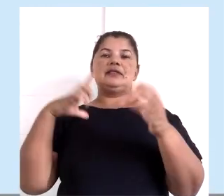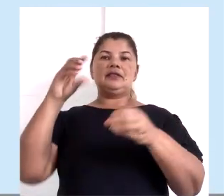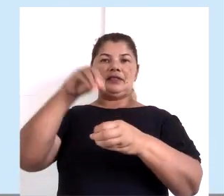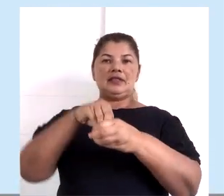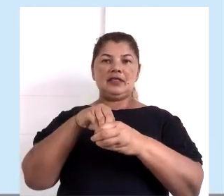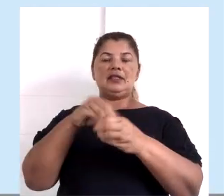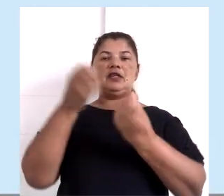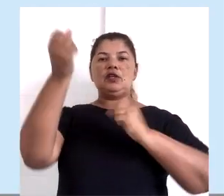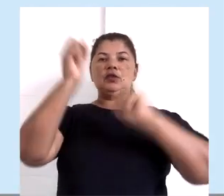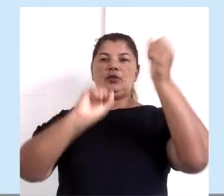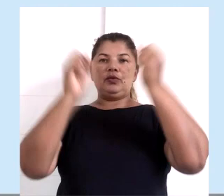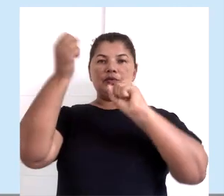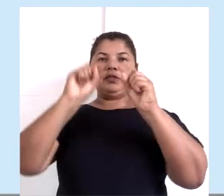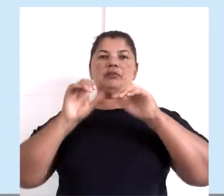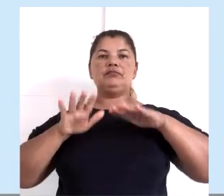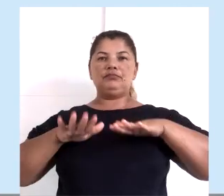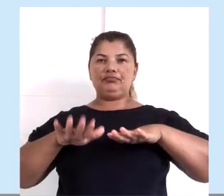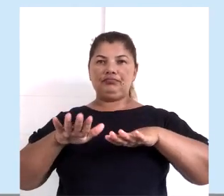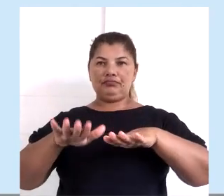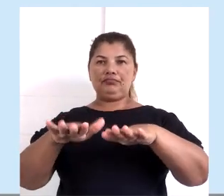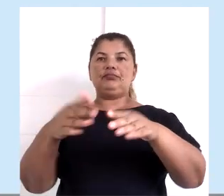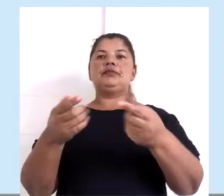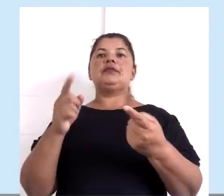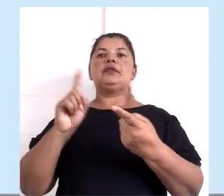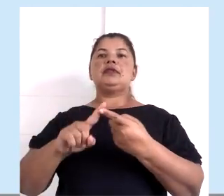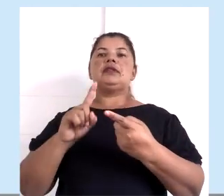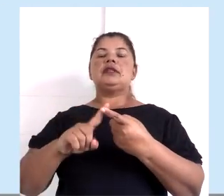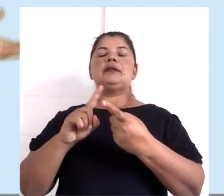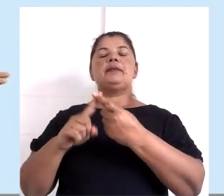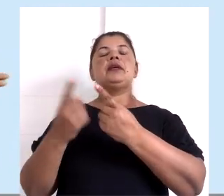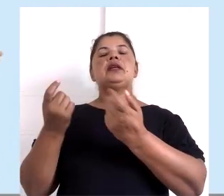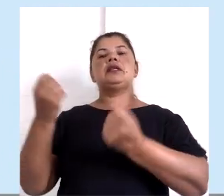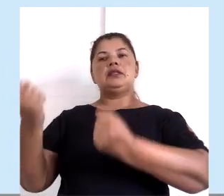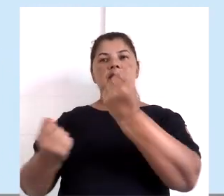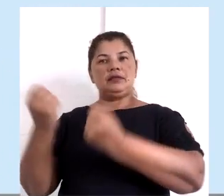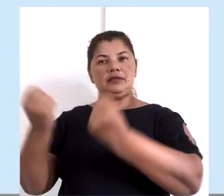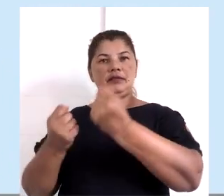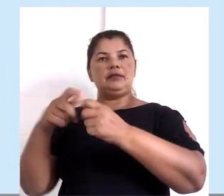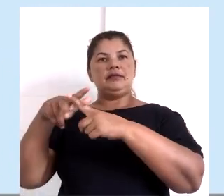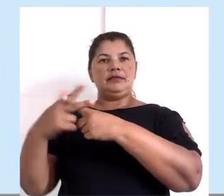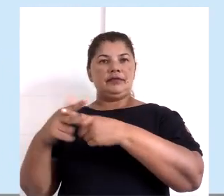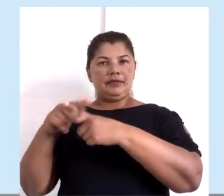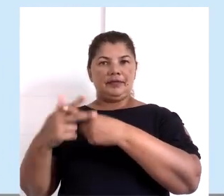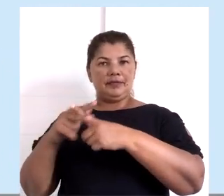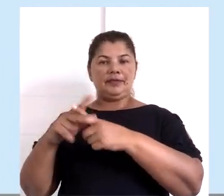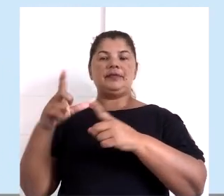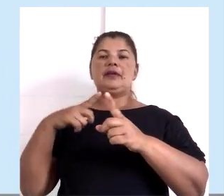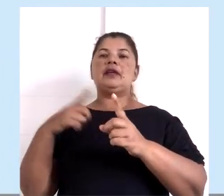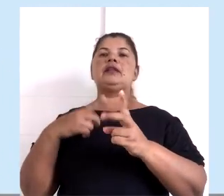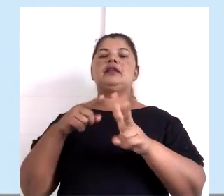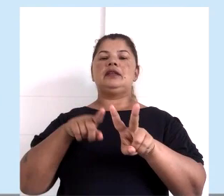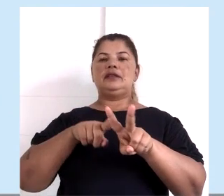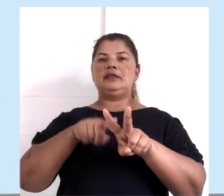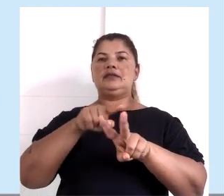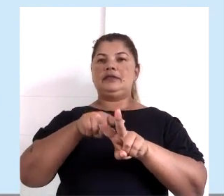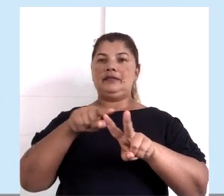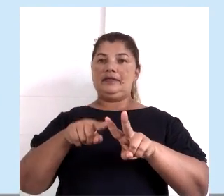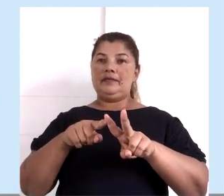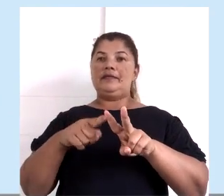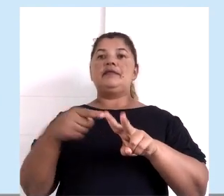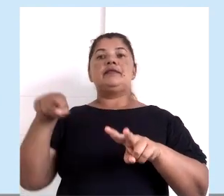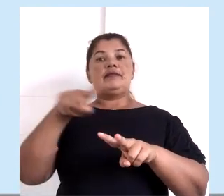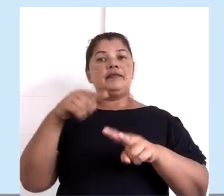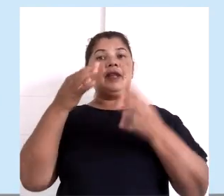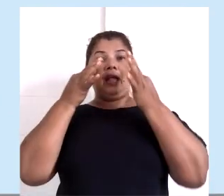indústria têxtil, e vamos ver também sobre a indústria automobilística, tá? Então vamos ver essas duas fases aí. Peço que você